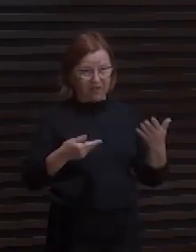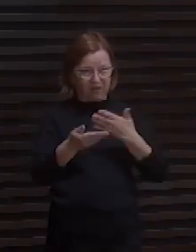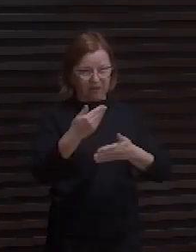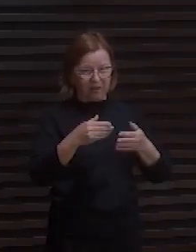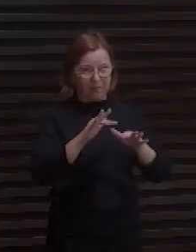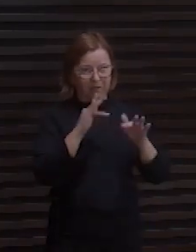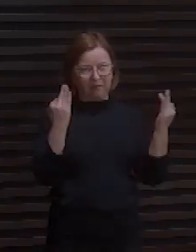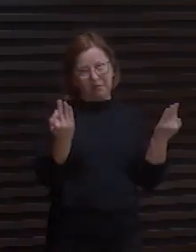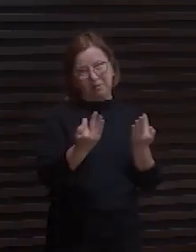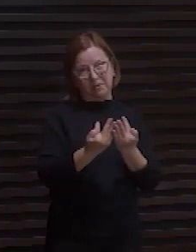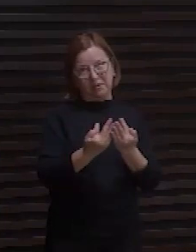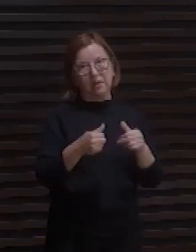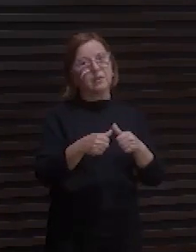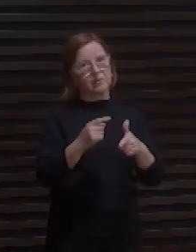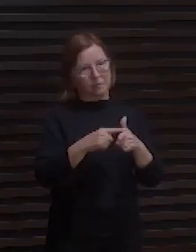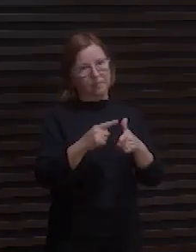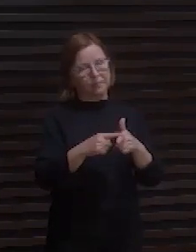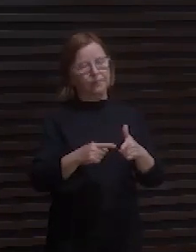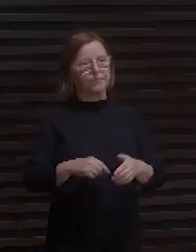familiar, isso é um problema.